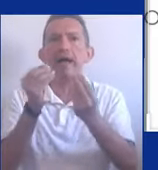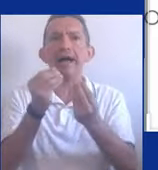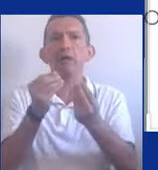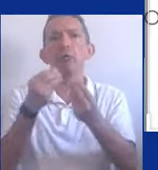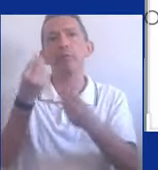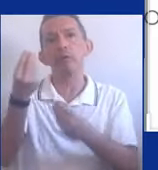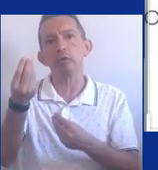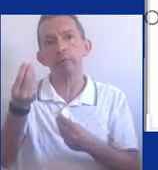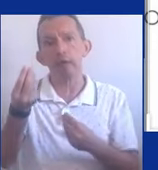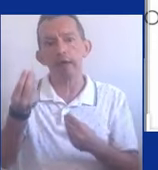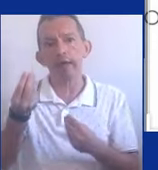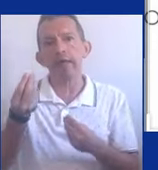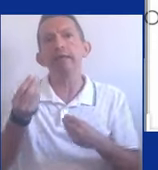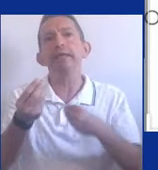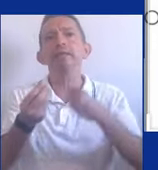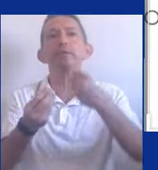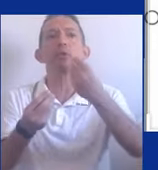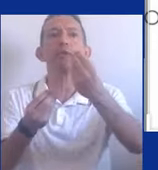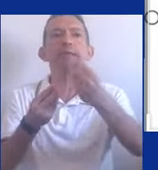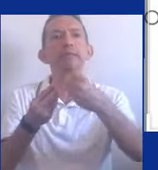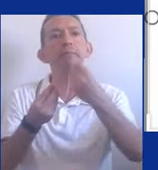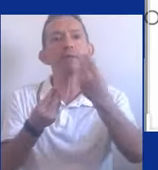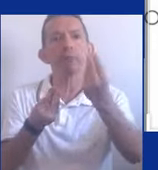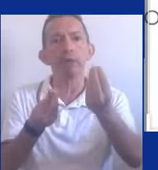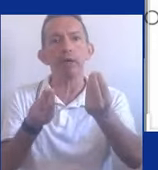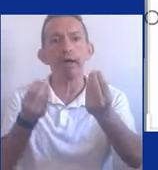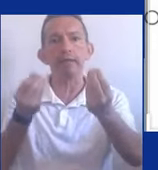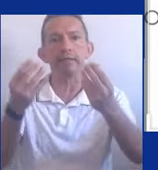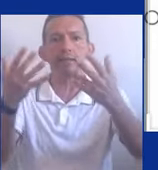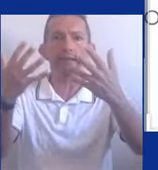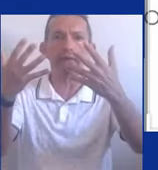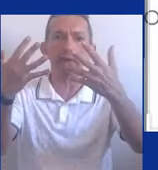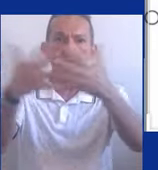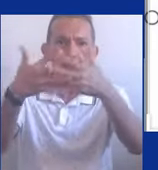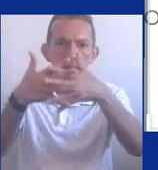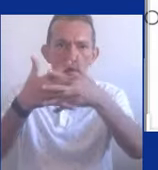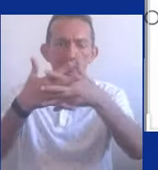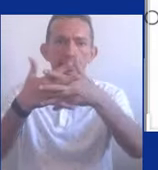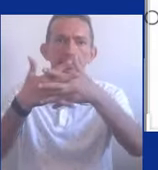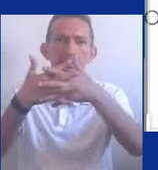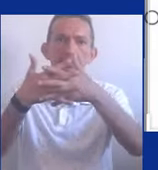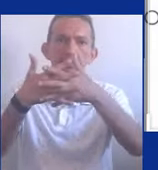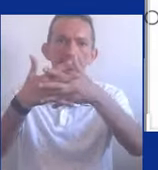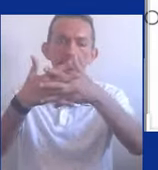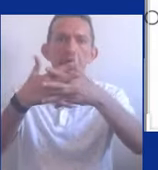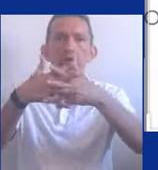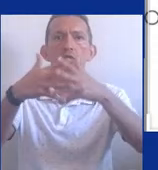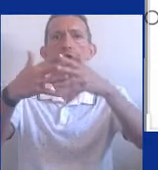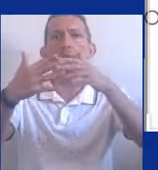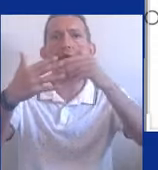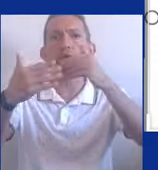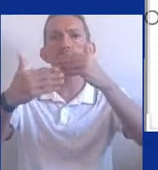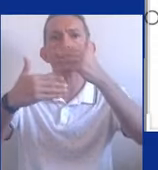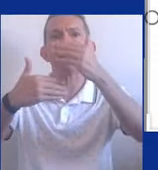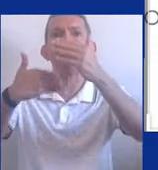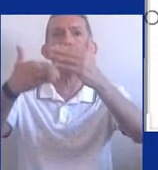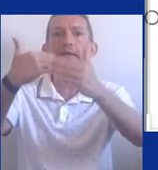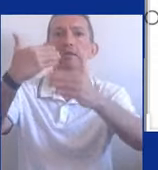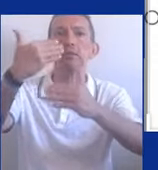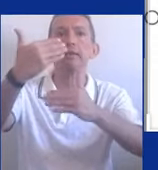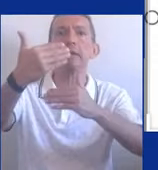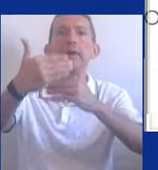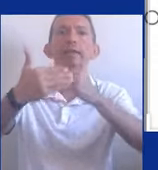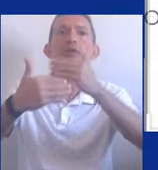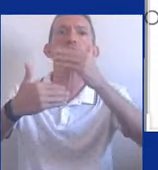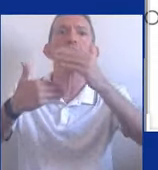vocês. A água é uma molécula polar e as proteínas também são polares. Então elas se atraem, né? Formando essa